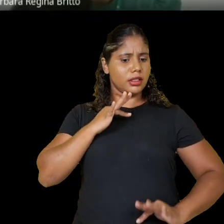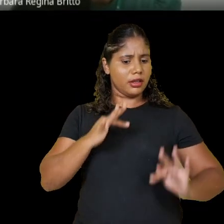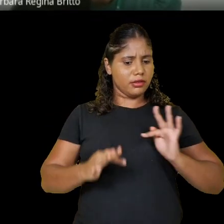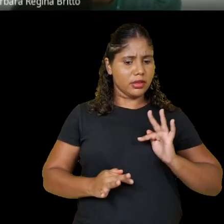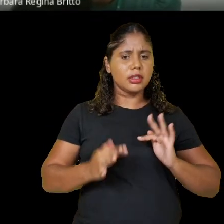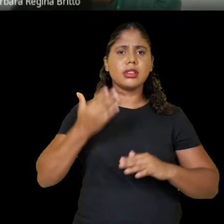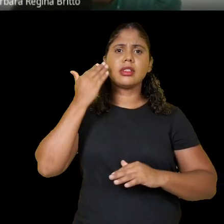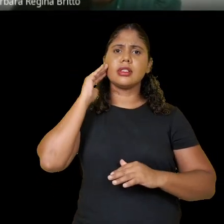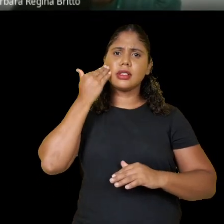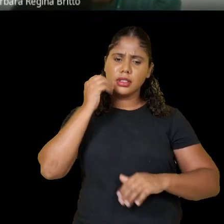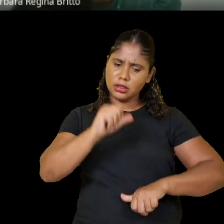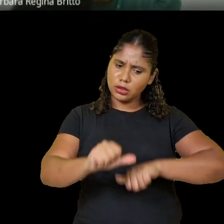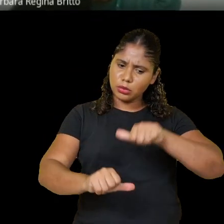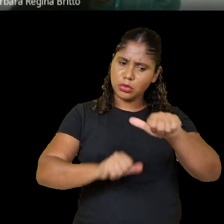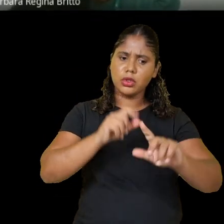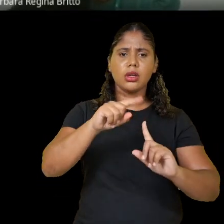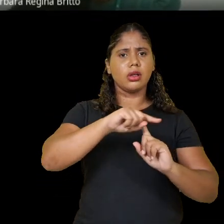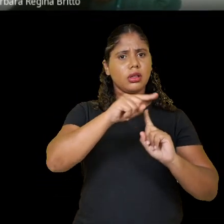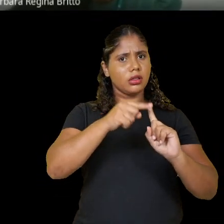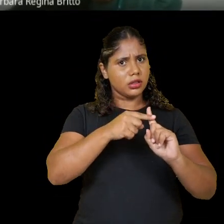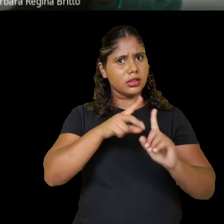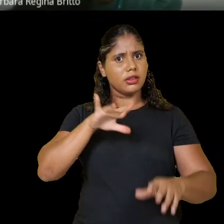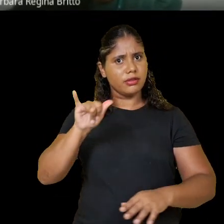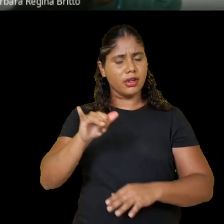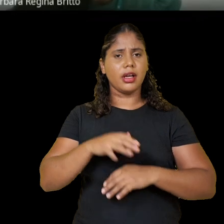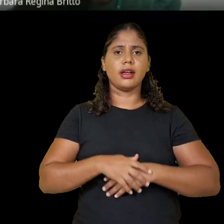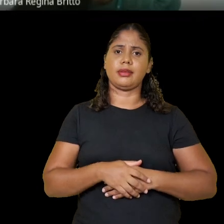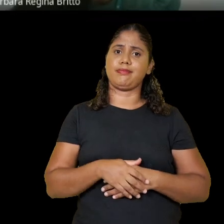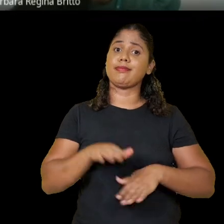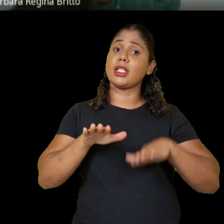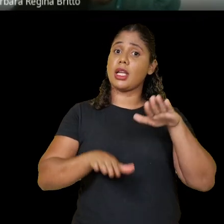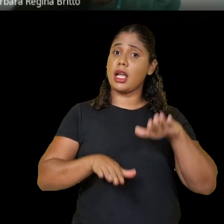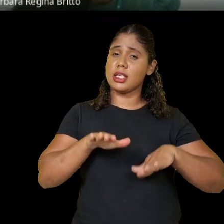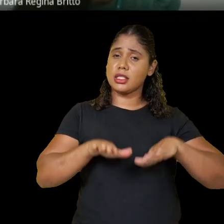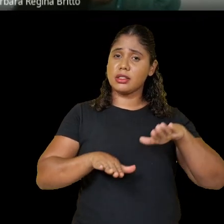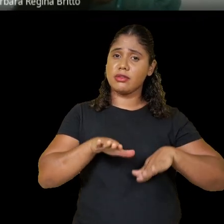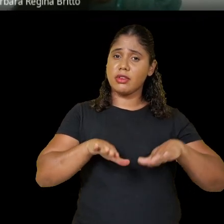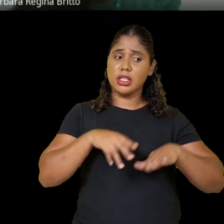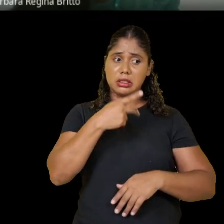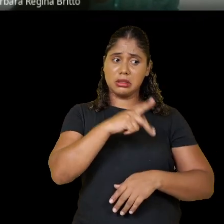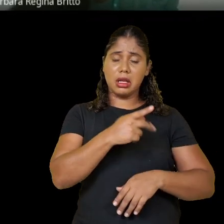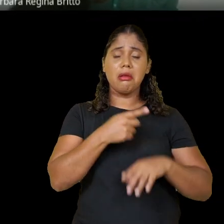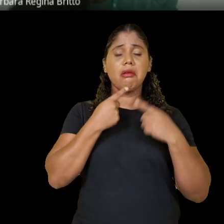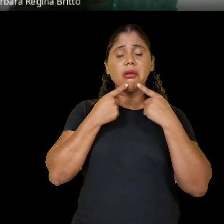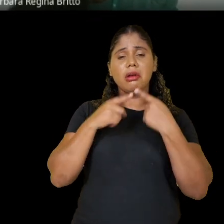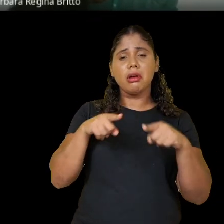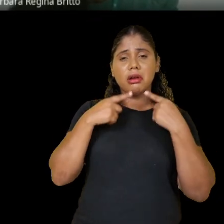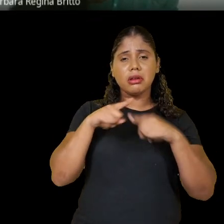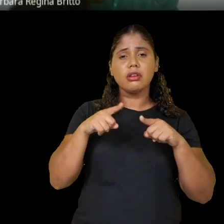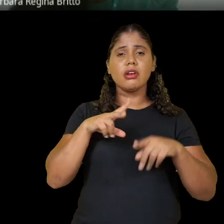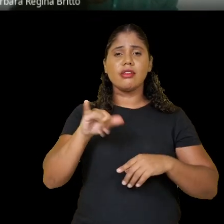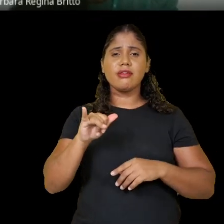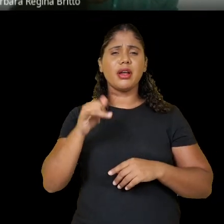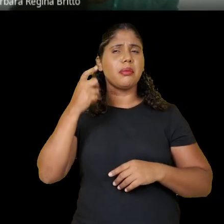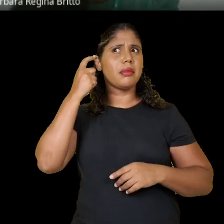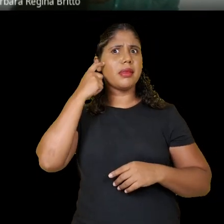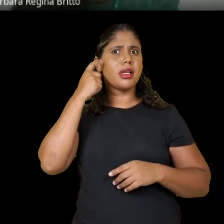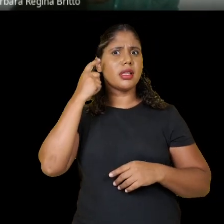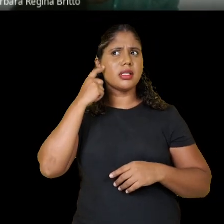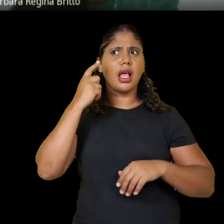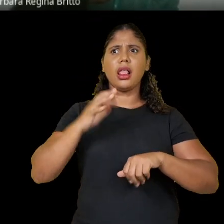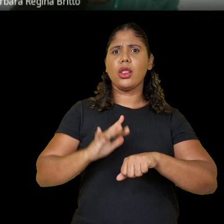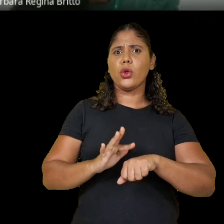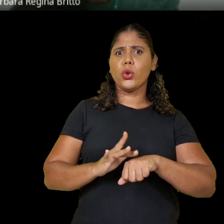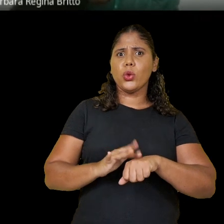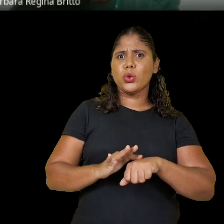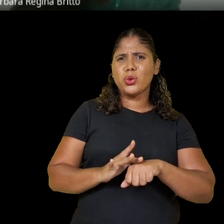mudança fisiológica da gestação, muitas das vezes a queixa que ela vai trazer, ela vai entender como um processo de adoecimento,